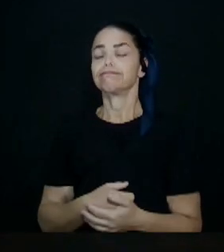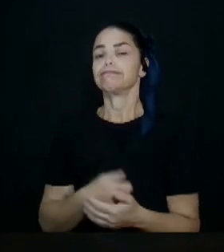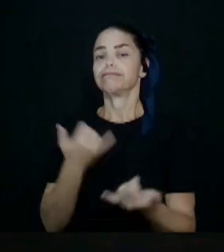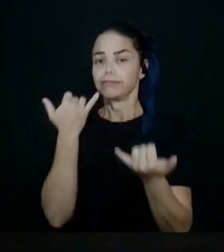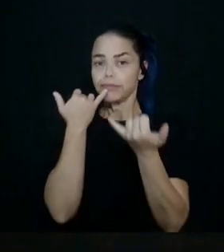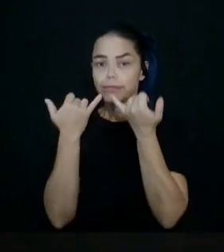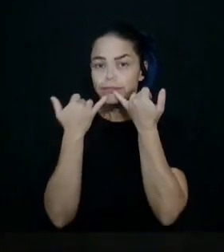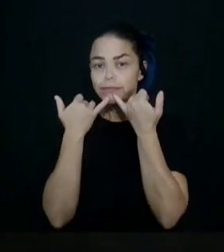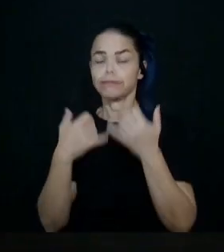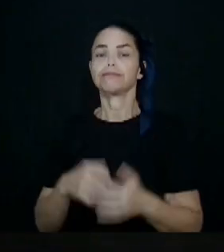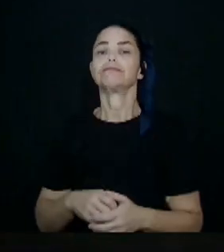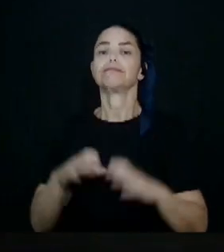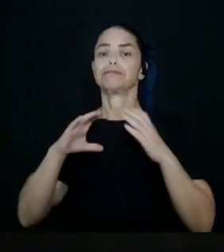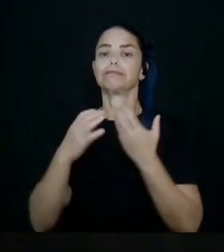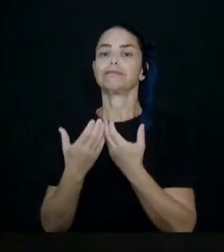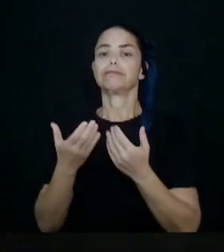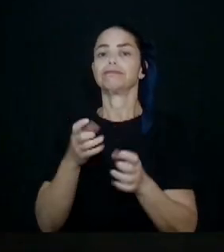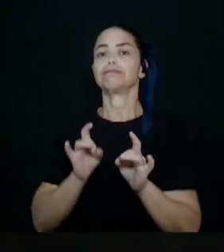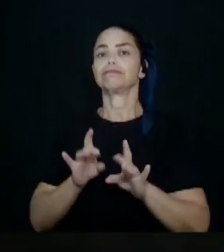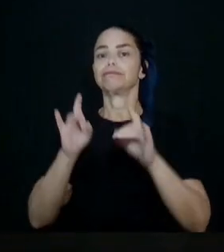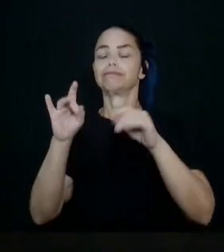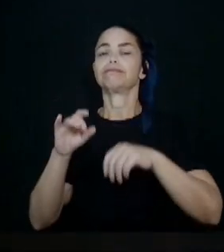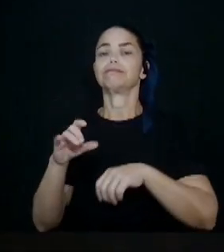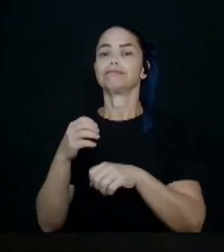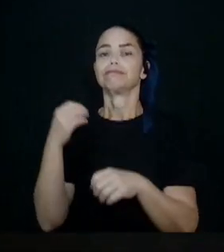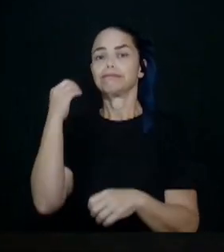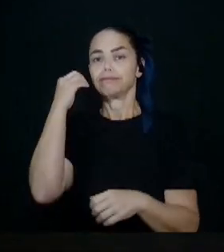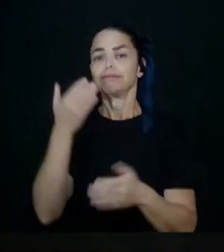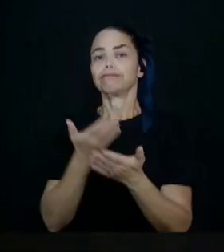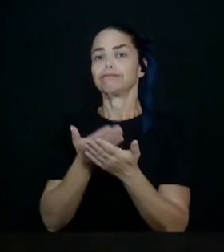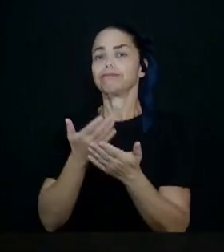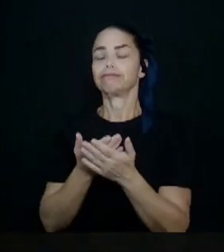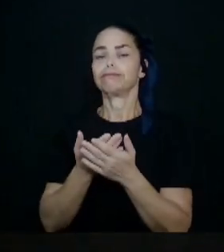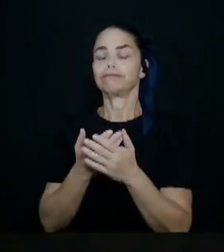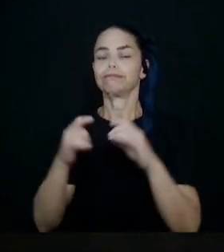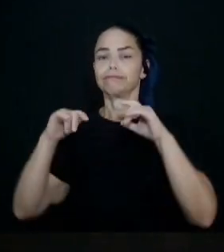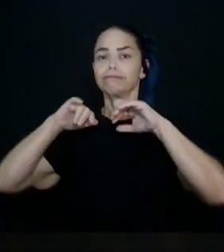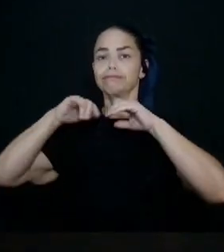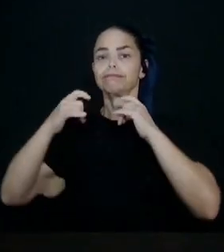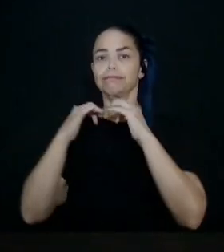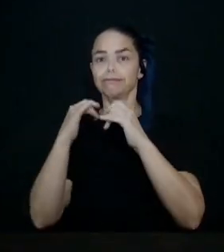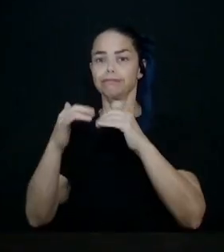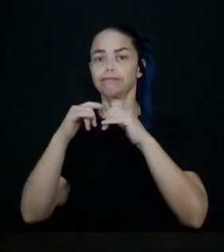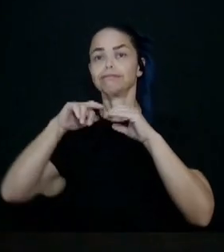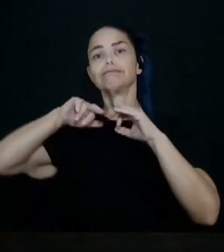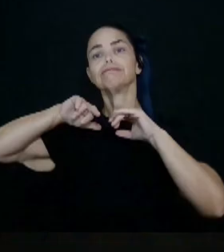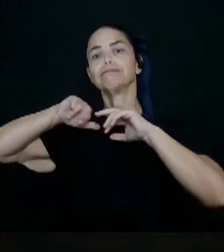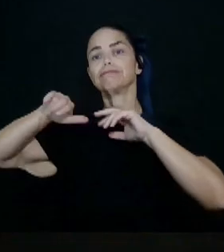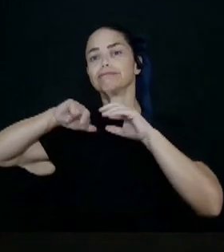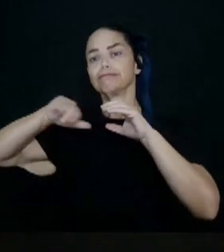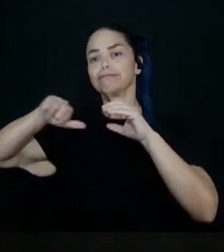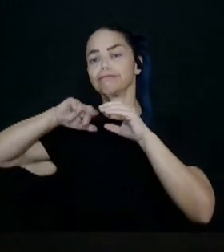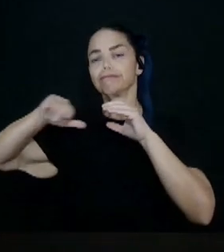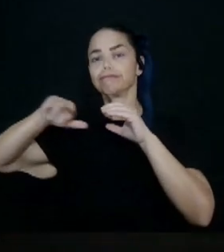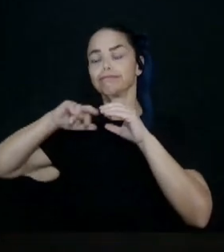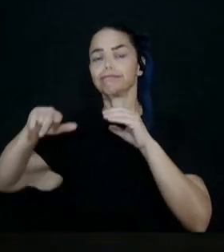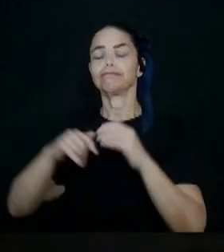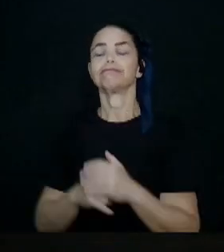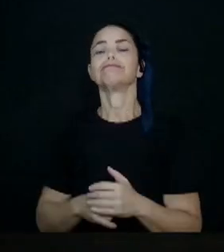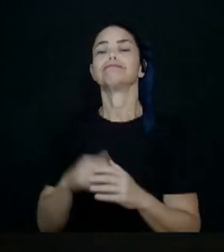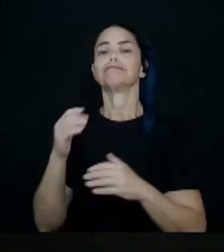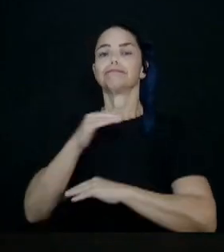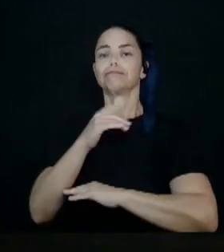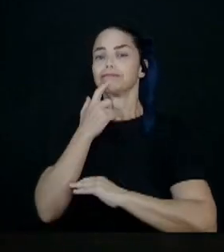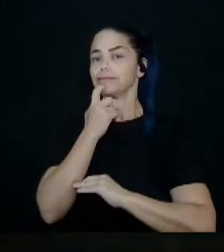Comissão Especial de Estudos sobre Políticas Públicas para Pessoas com Neurodivergências da Câmara de Campinas realiza hoje, segunda-feira, a